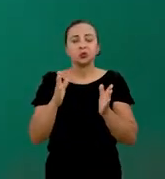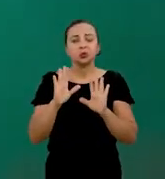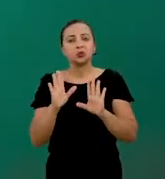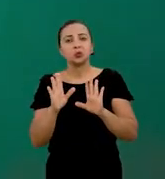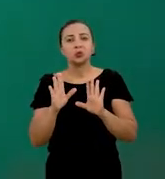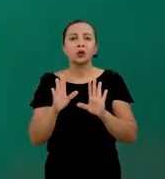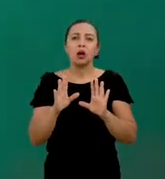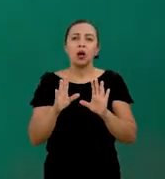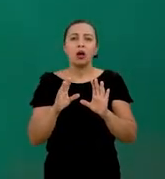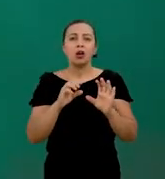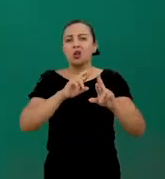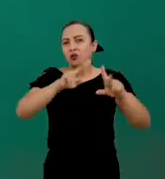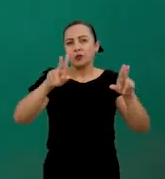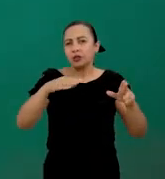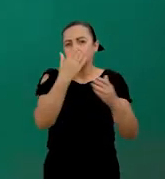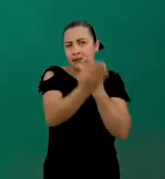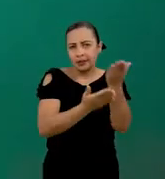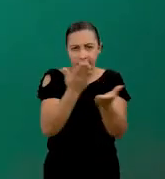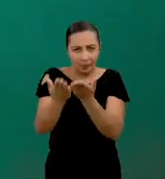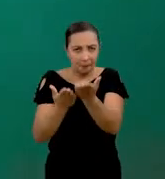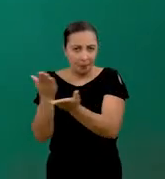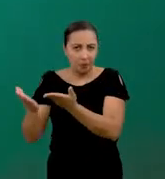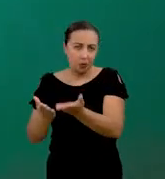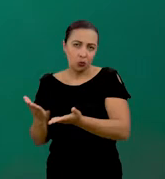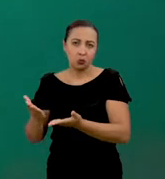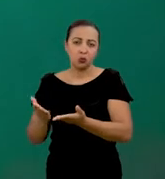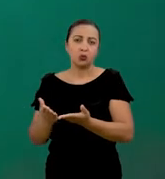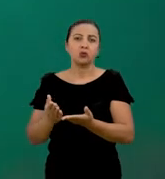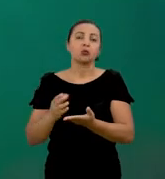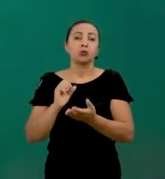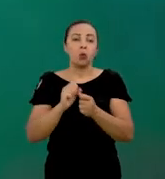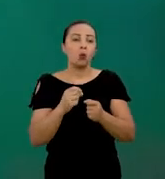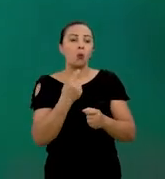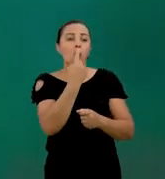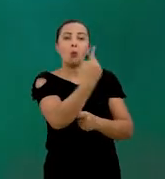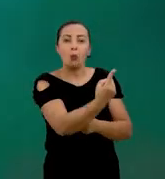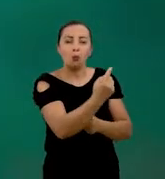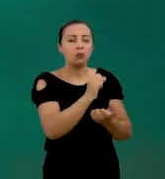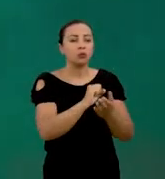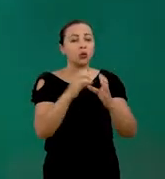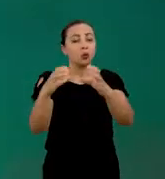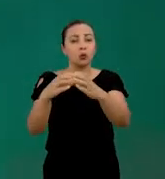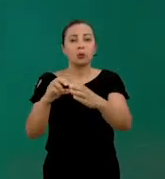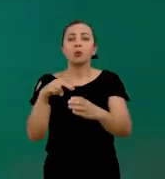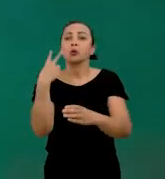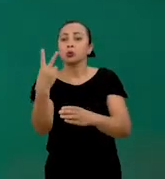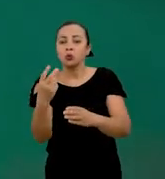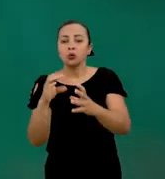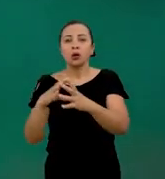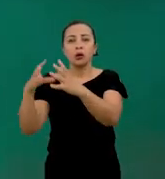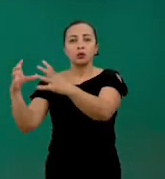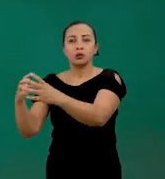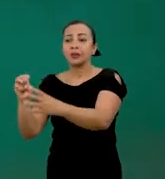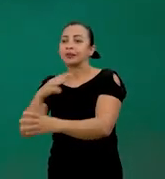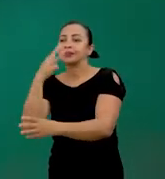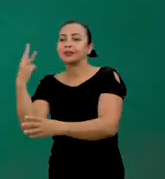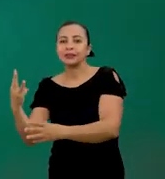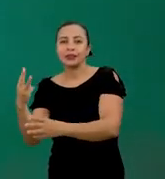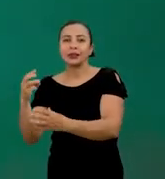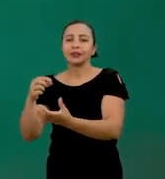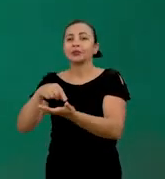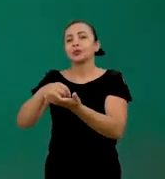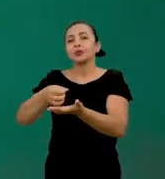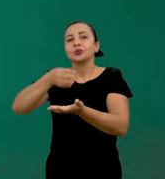que foram dose única dose dupla e dose tripla E aí foi isso que a gente verificou aqui com a dose